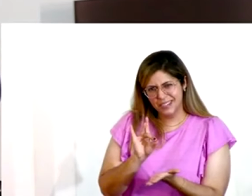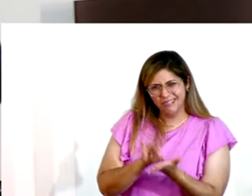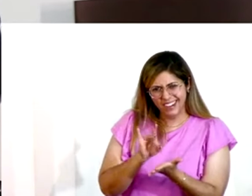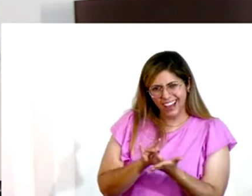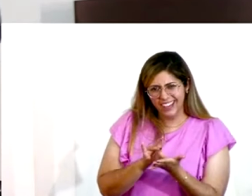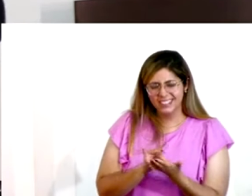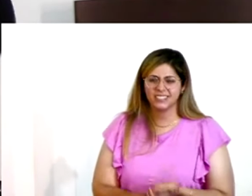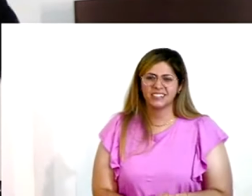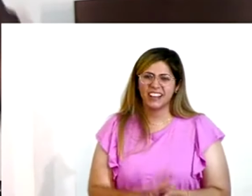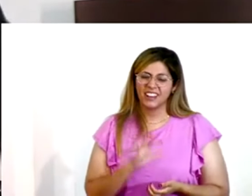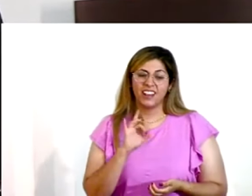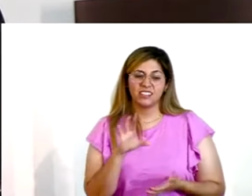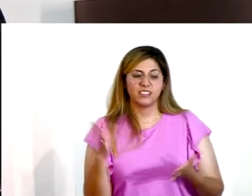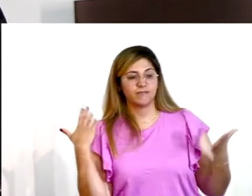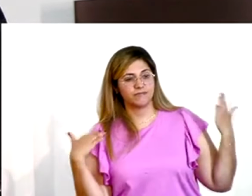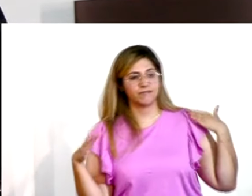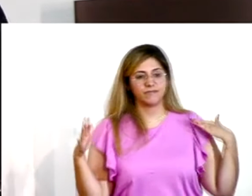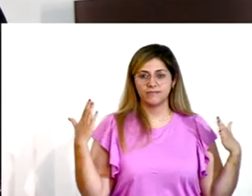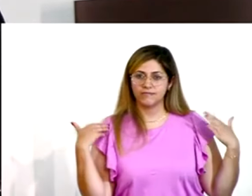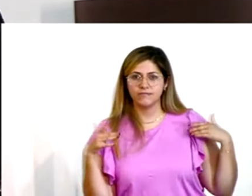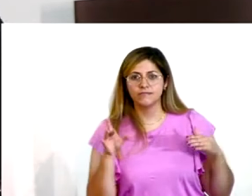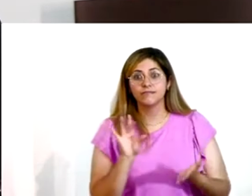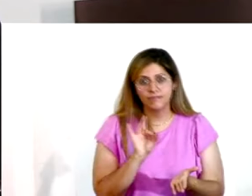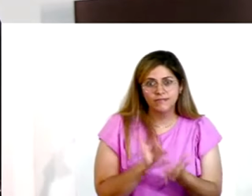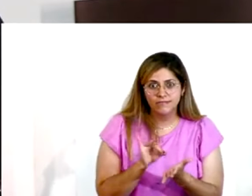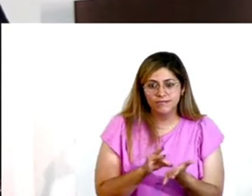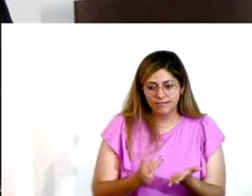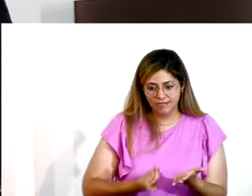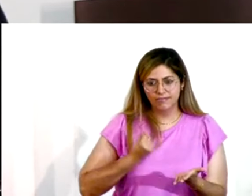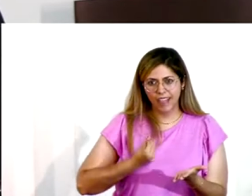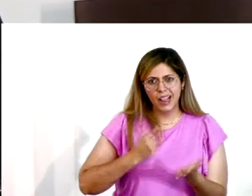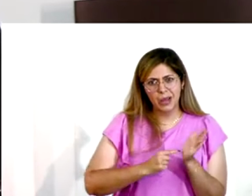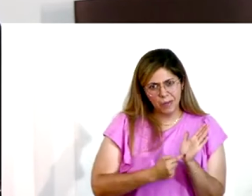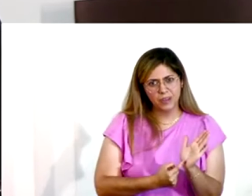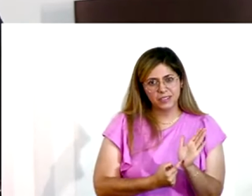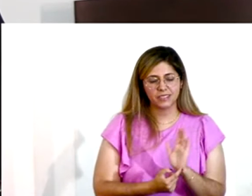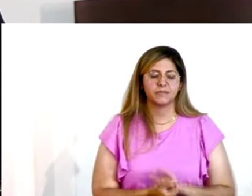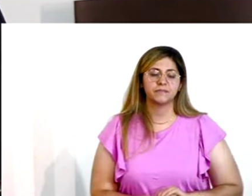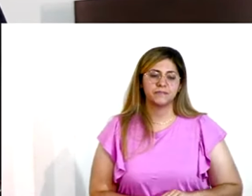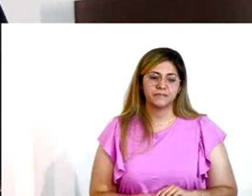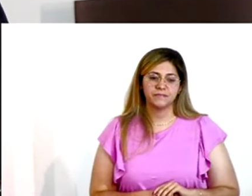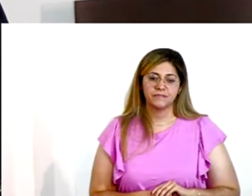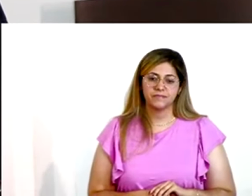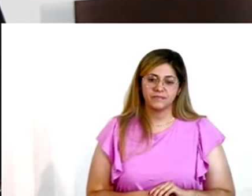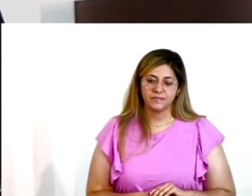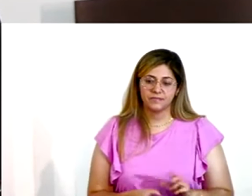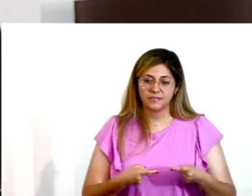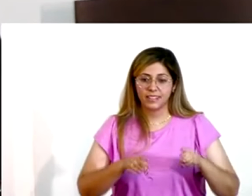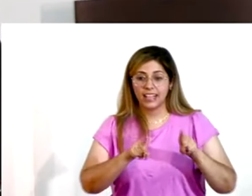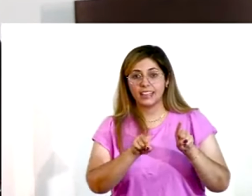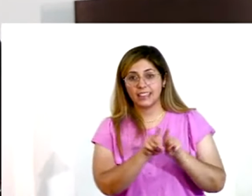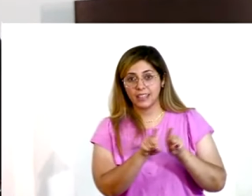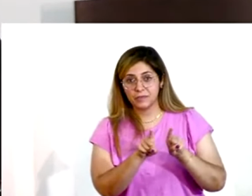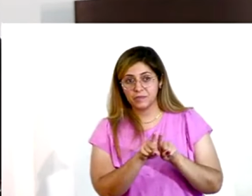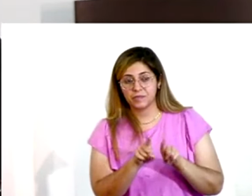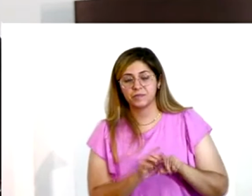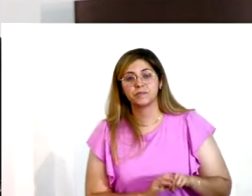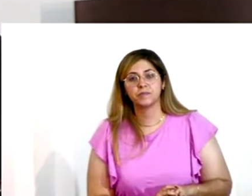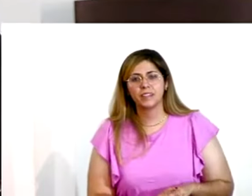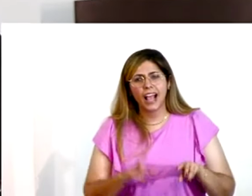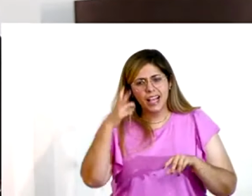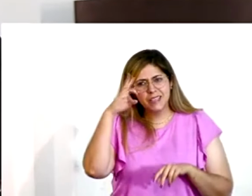são palavras apenas. Isso é a vida de um cristão. E nós temos aqui uma